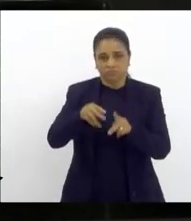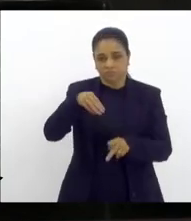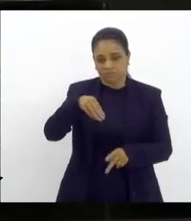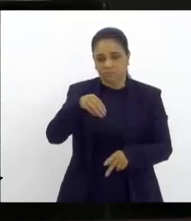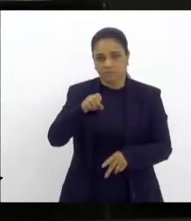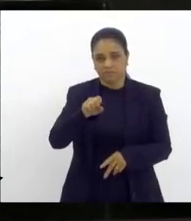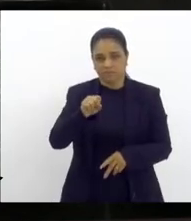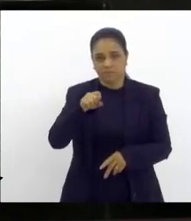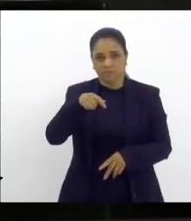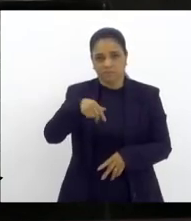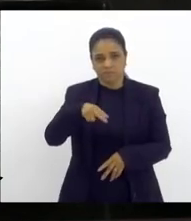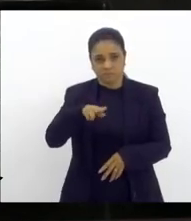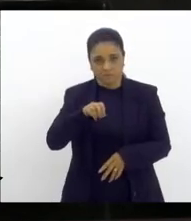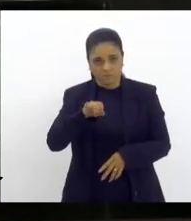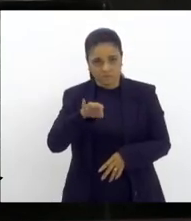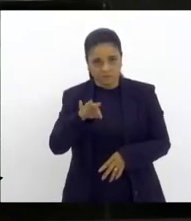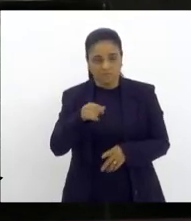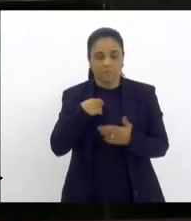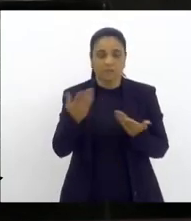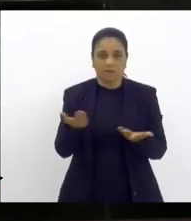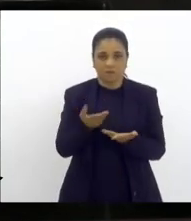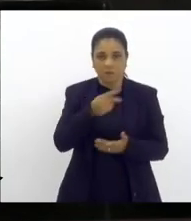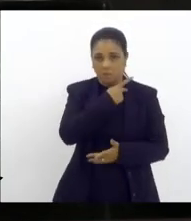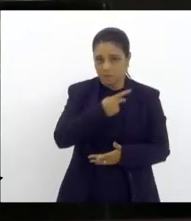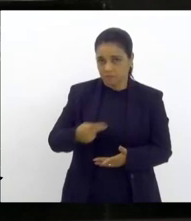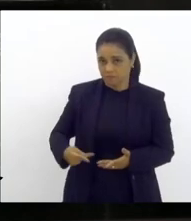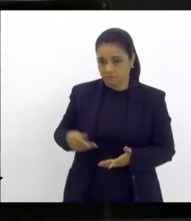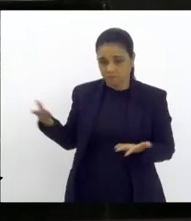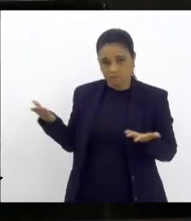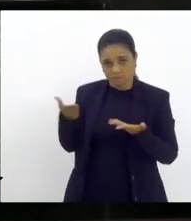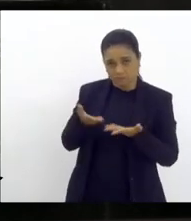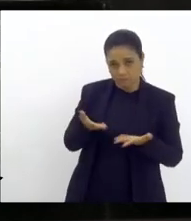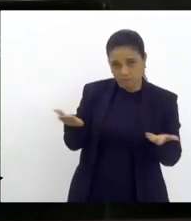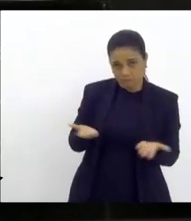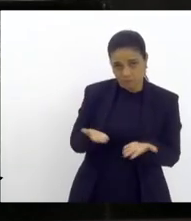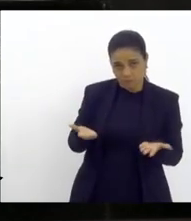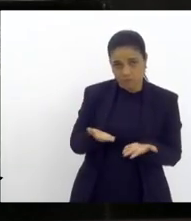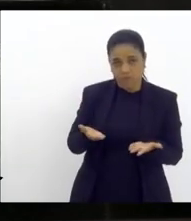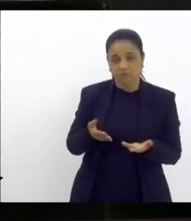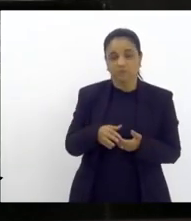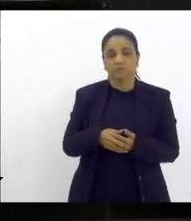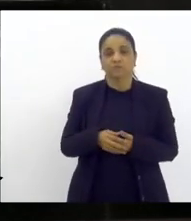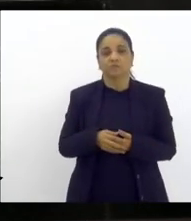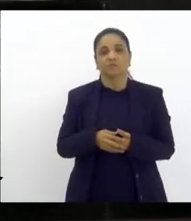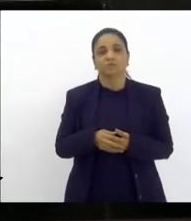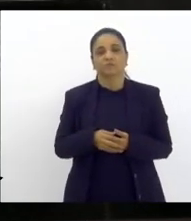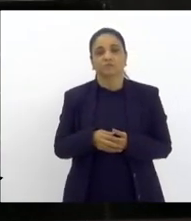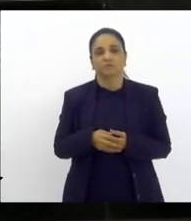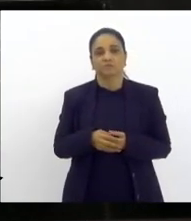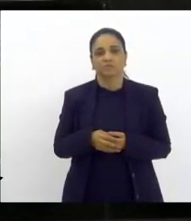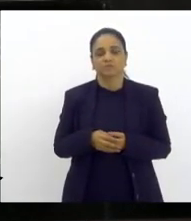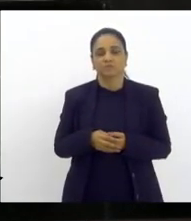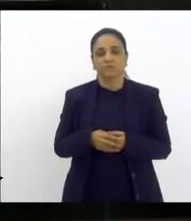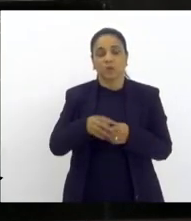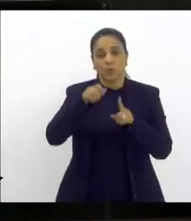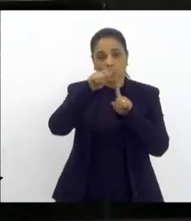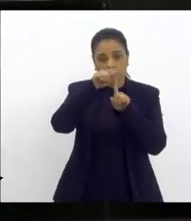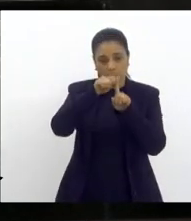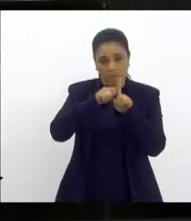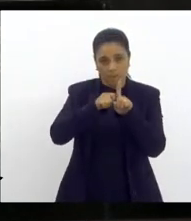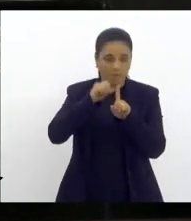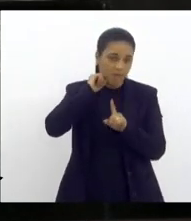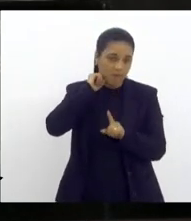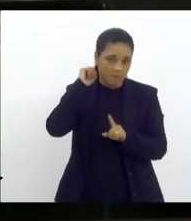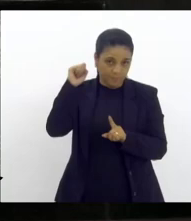senhor presidente trazer aqui presente sobre o mês de abril